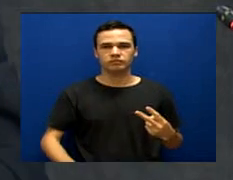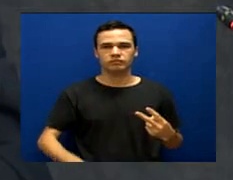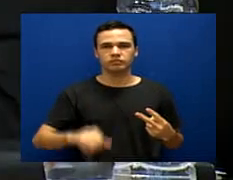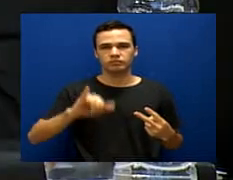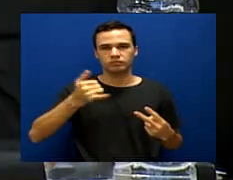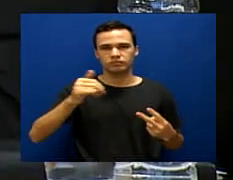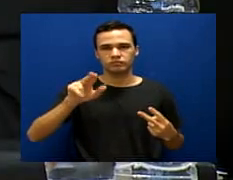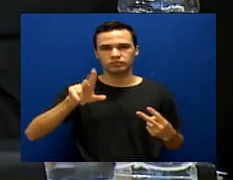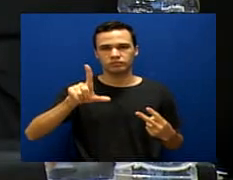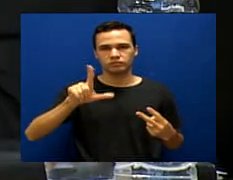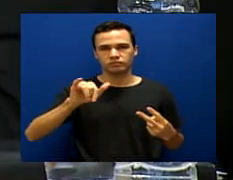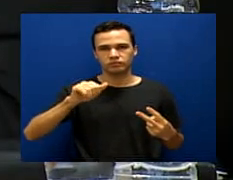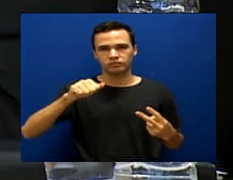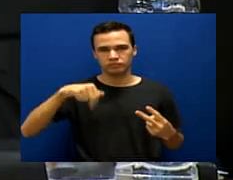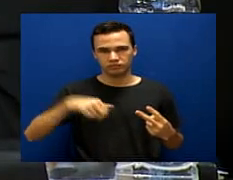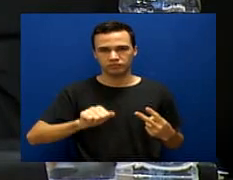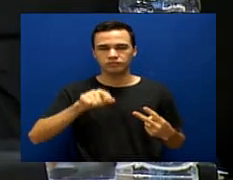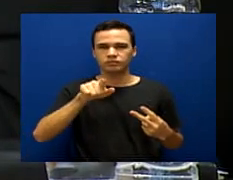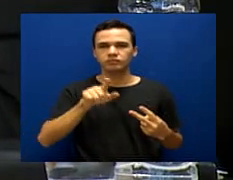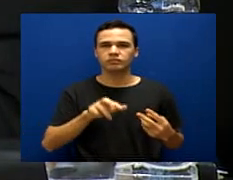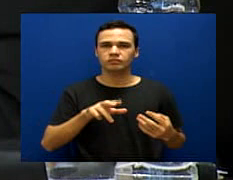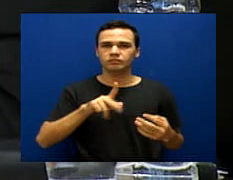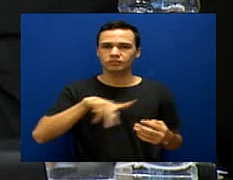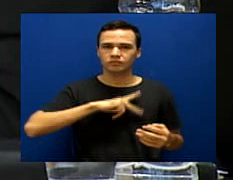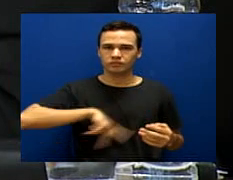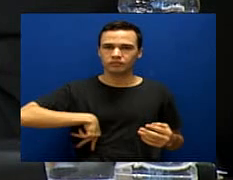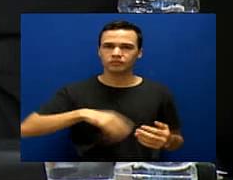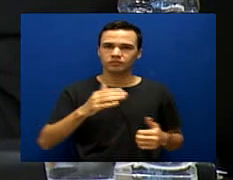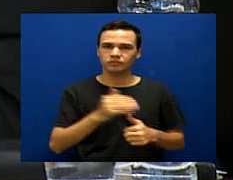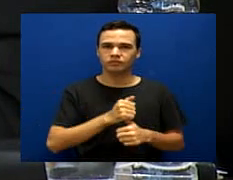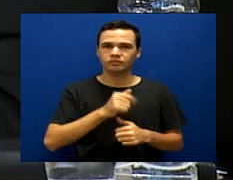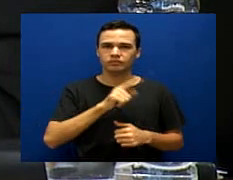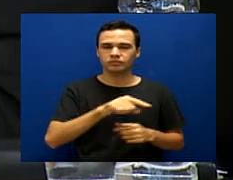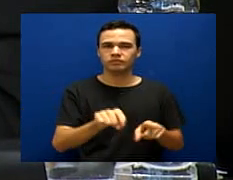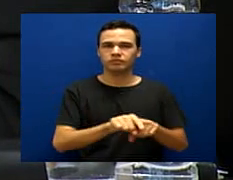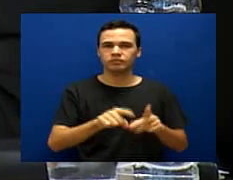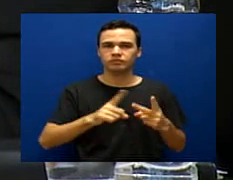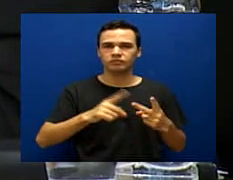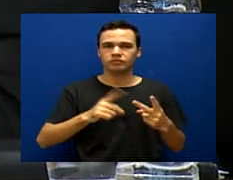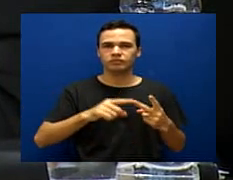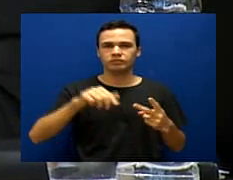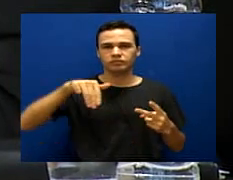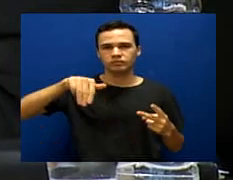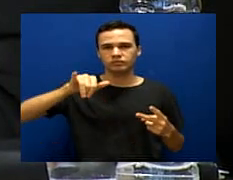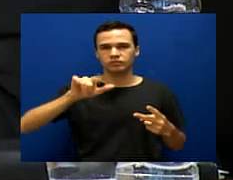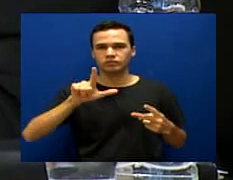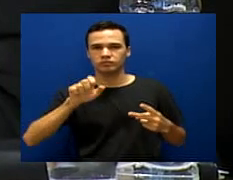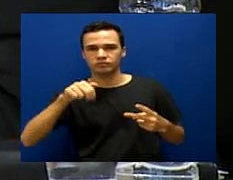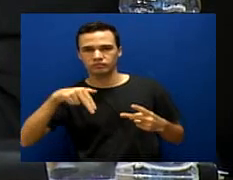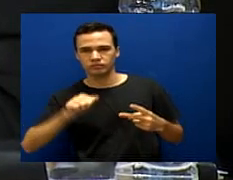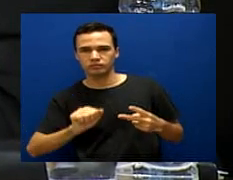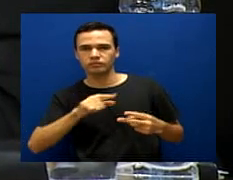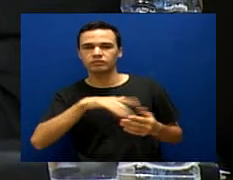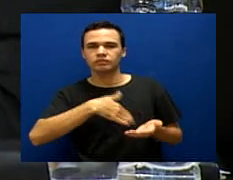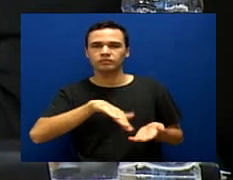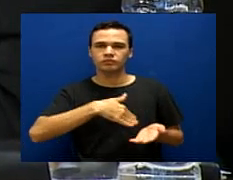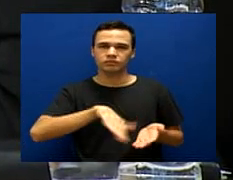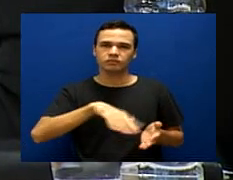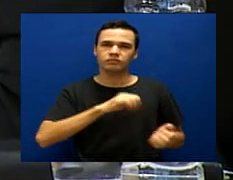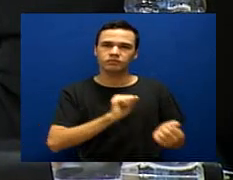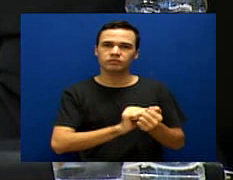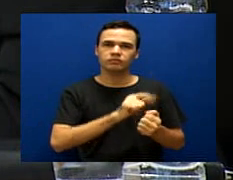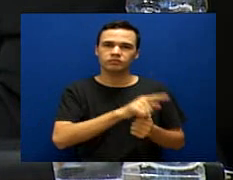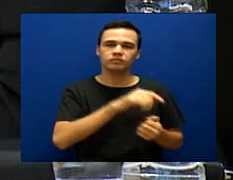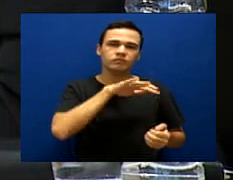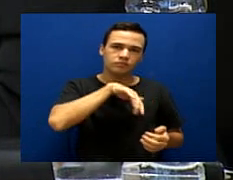doutora Juliana, vice-presidente da Comissão de Proteção Animal da UAB, e a doutora Milena Tavares, secretária de Junta da Comissão